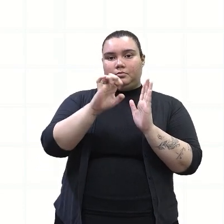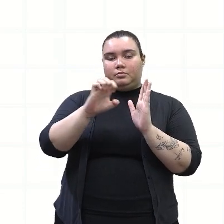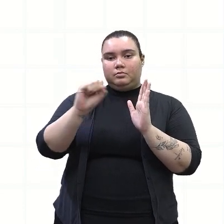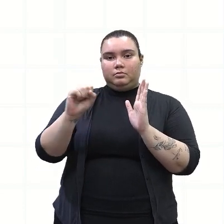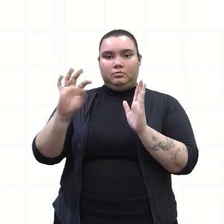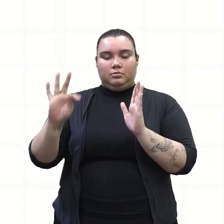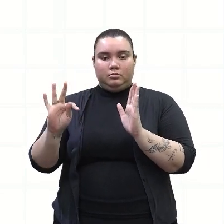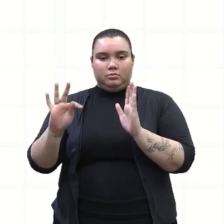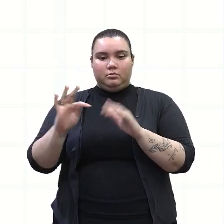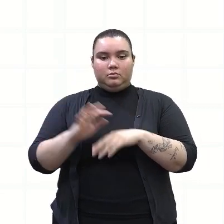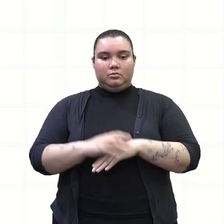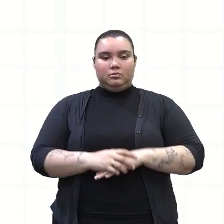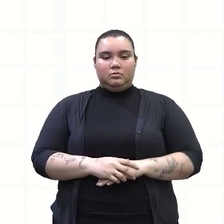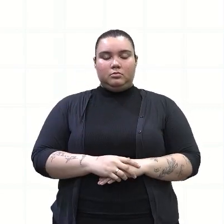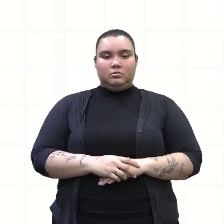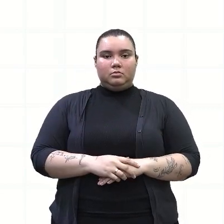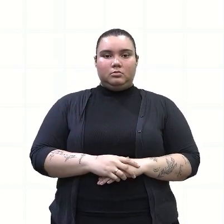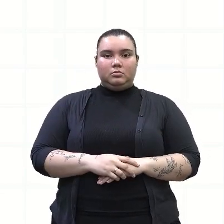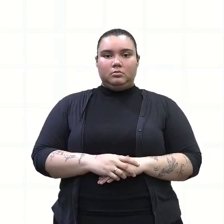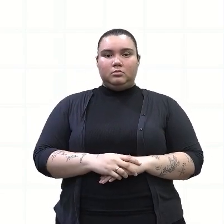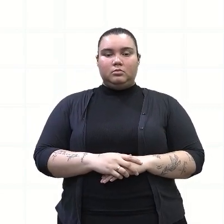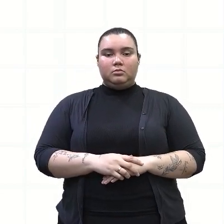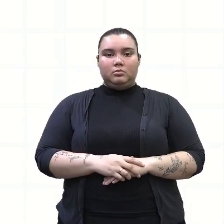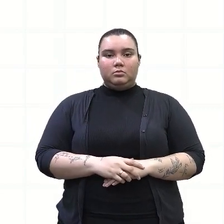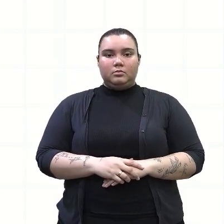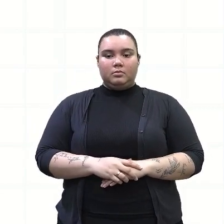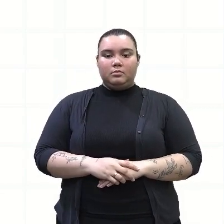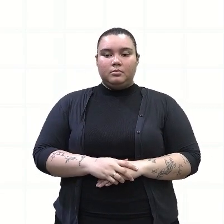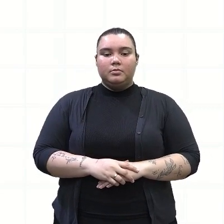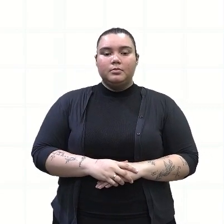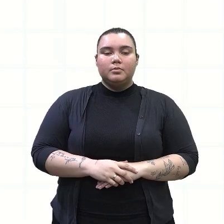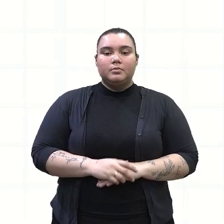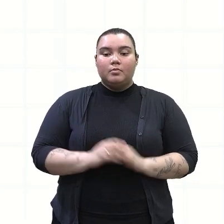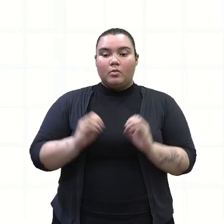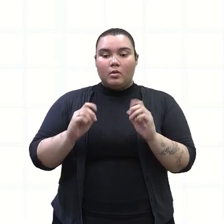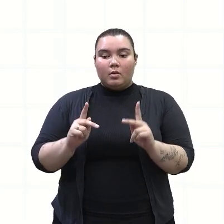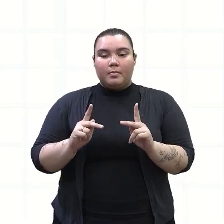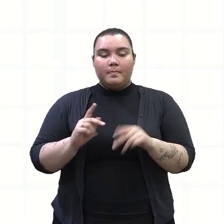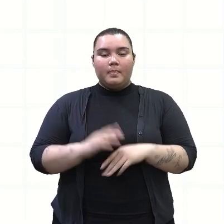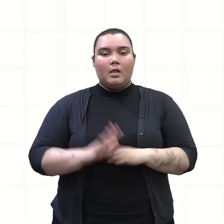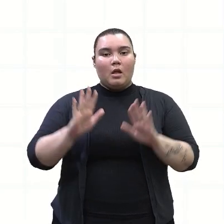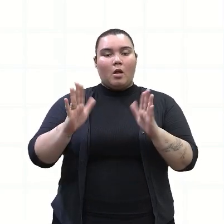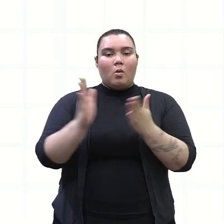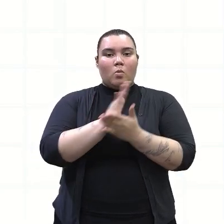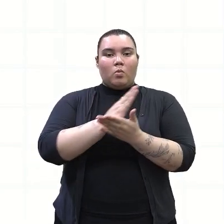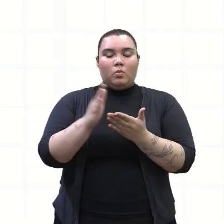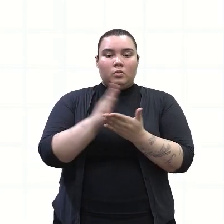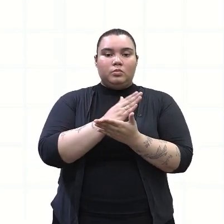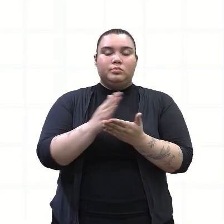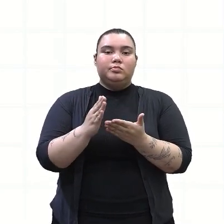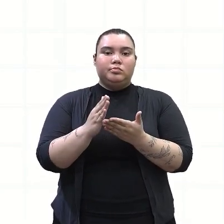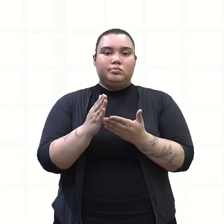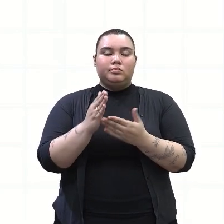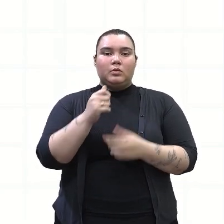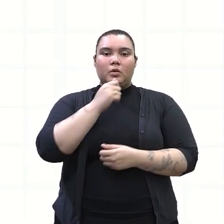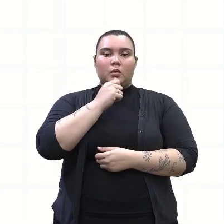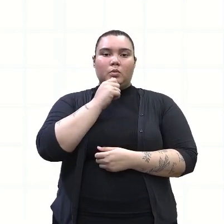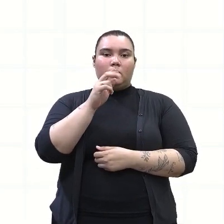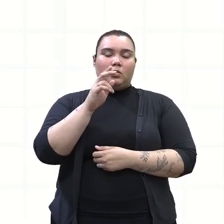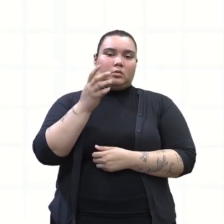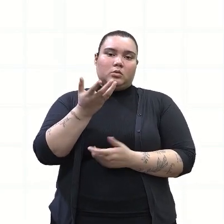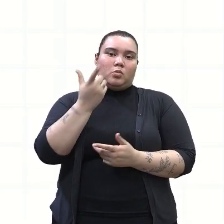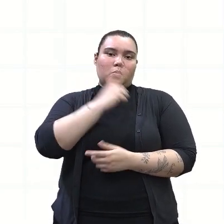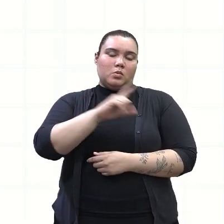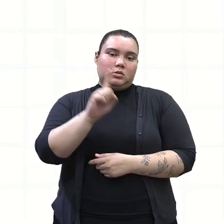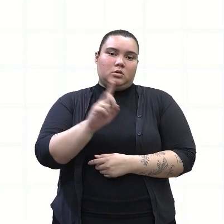IEST. Heavy, the heaviest. Agora, tem alguns casos que a gente não consegue aplicar regra,